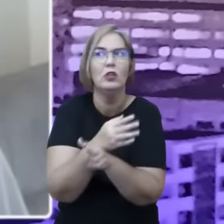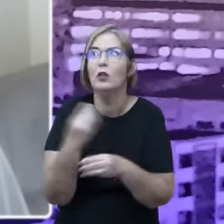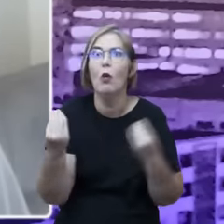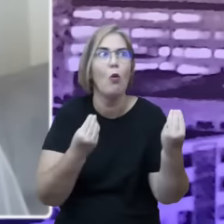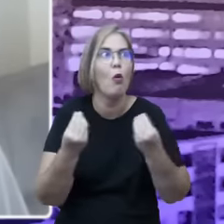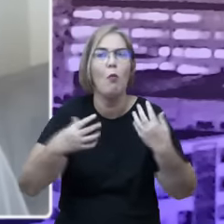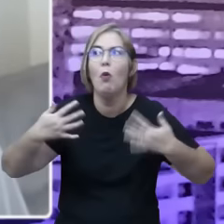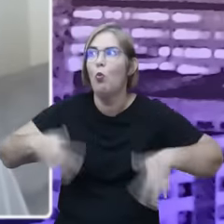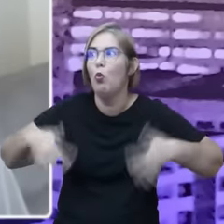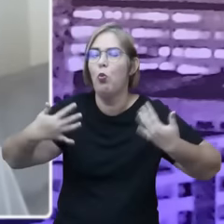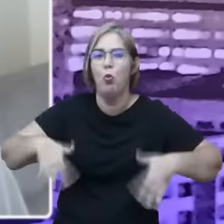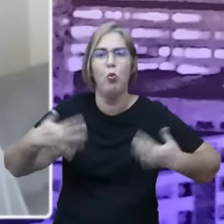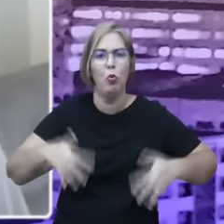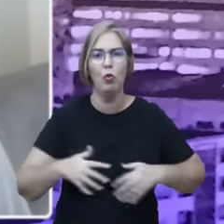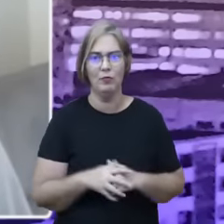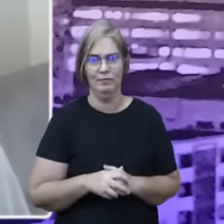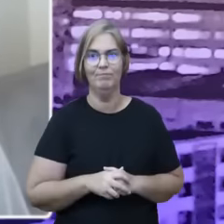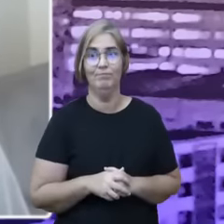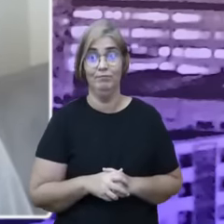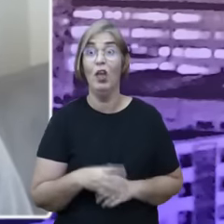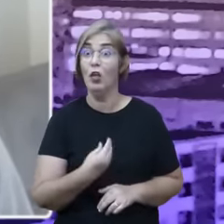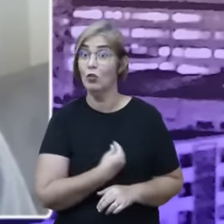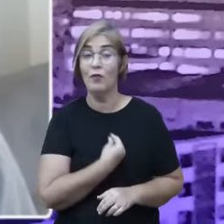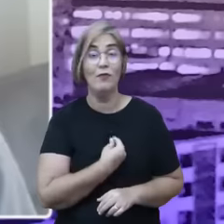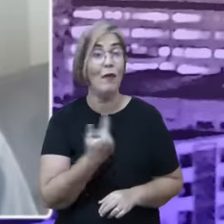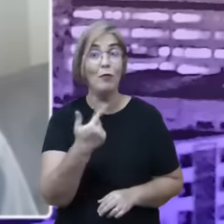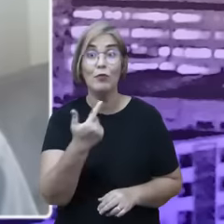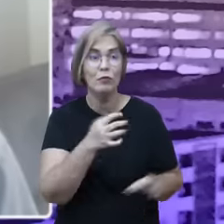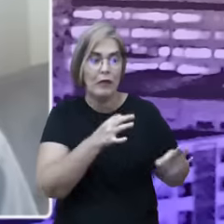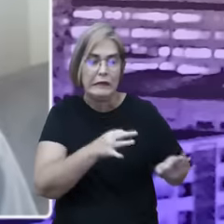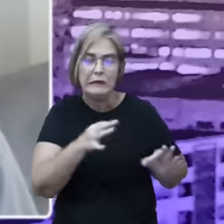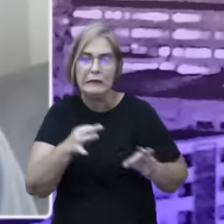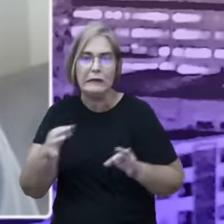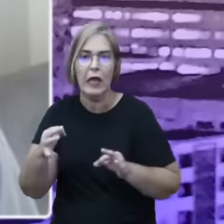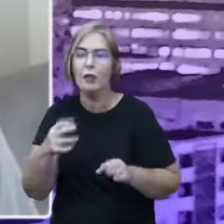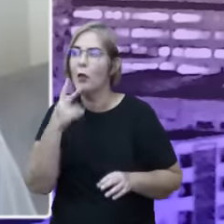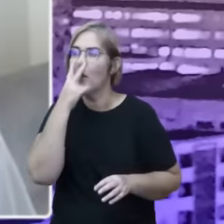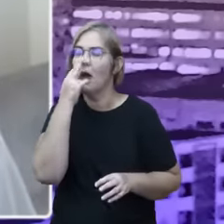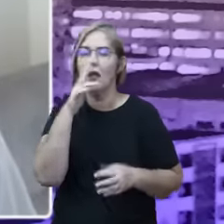Vivemos num tempo de instabilidade e caristia